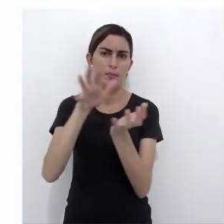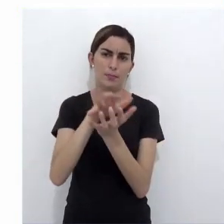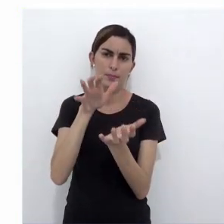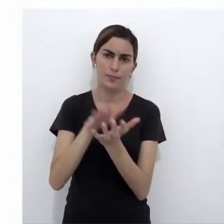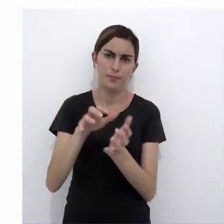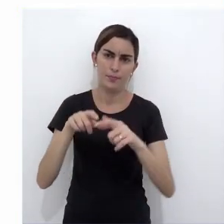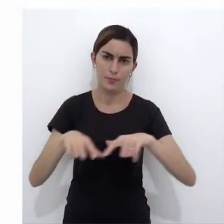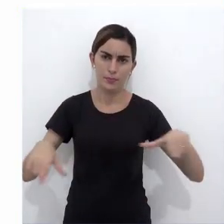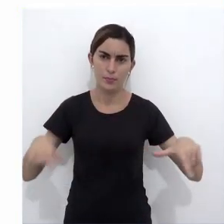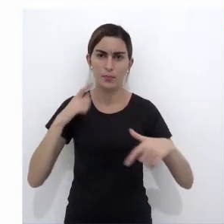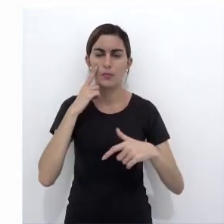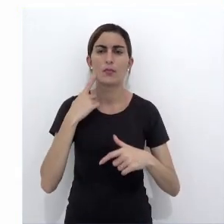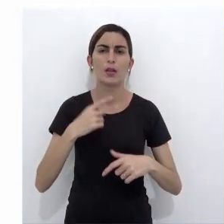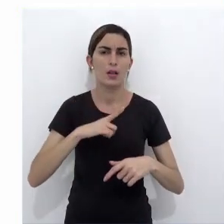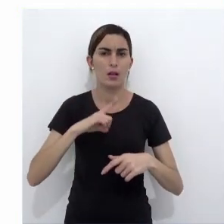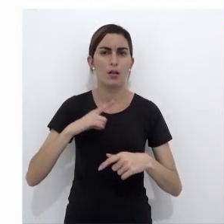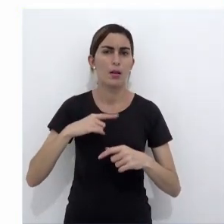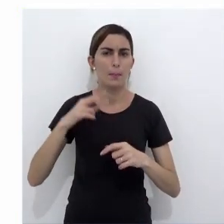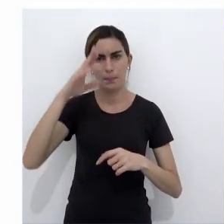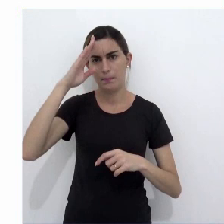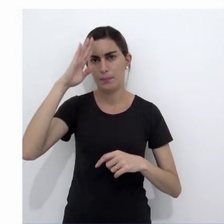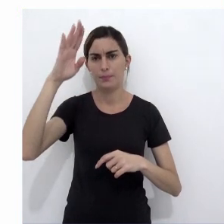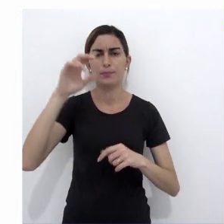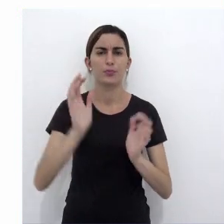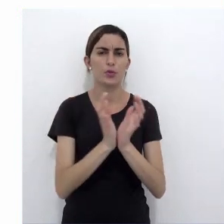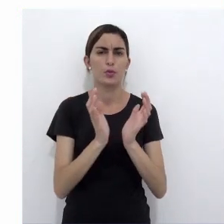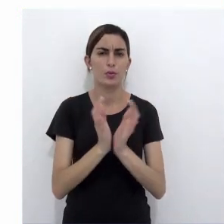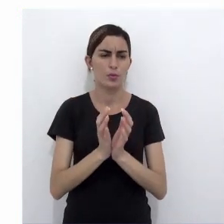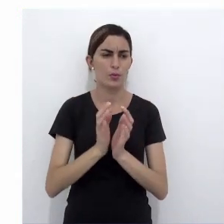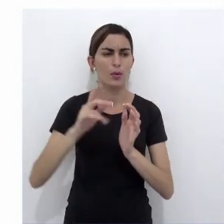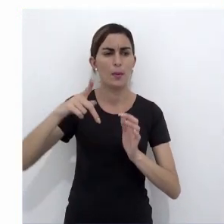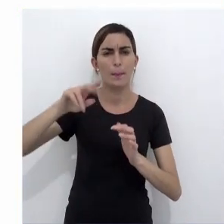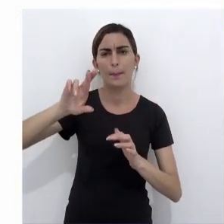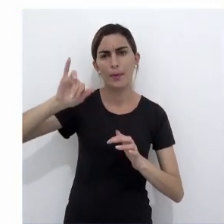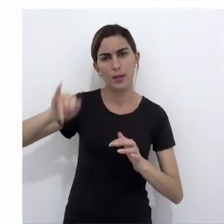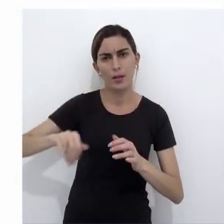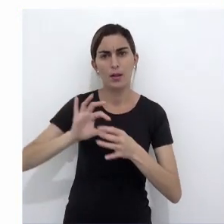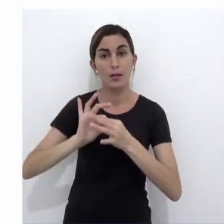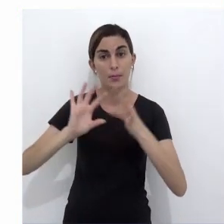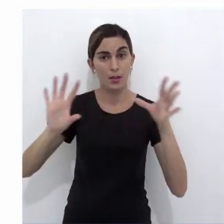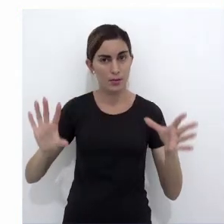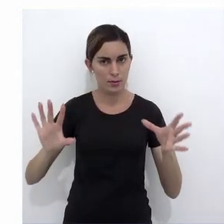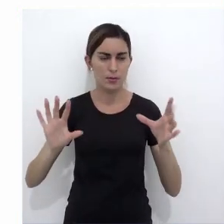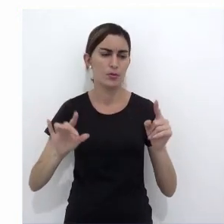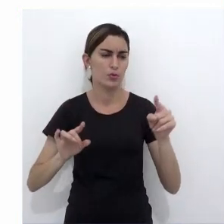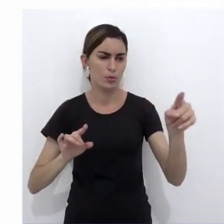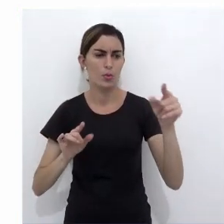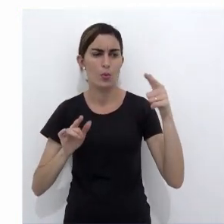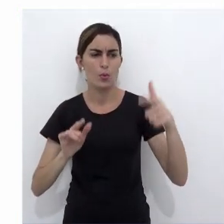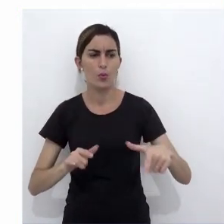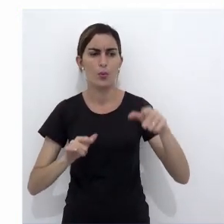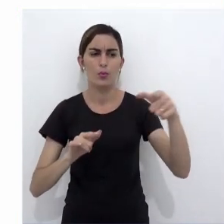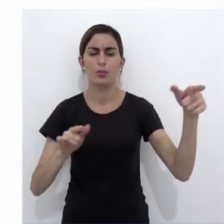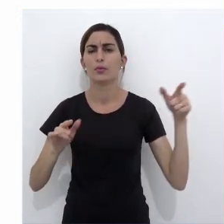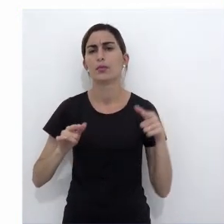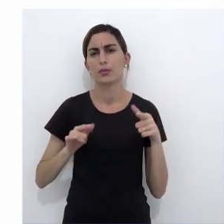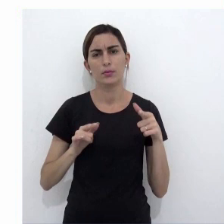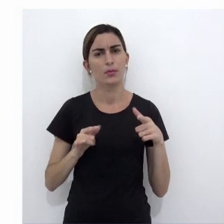Pernambuco, ok? Teve o protagonismo aí do Partido da Praia, os liberais, onde